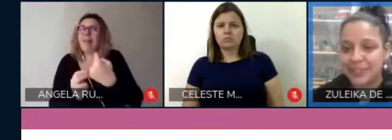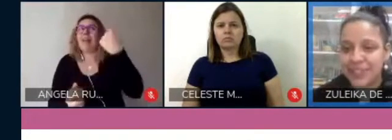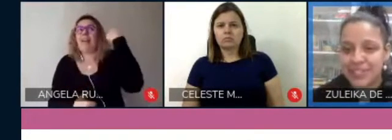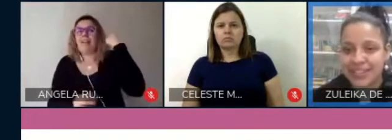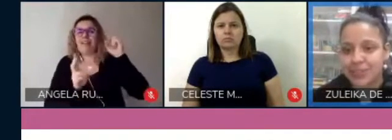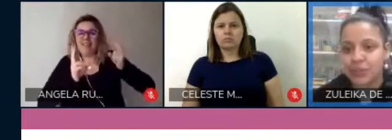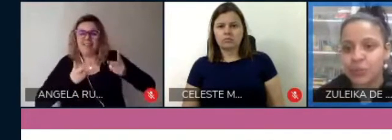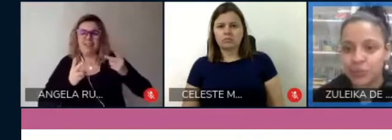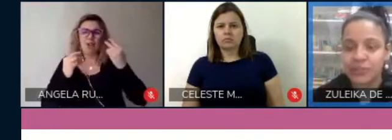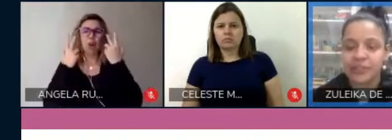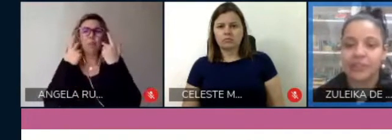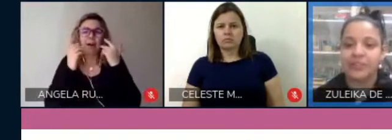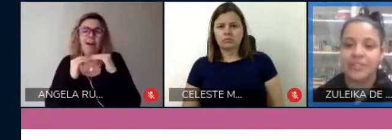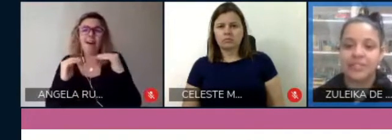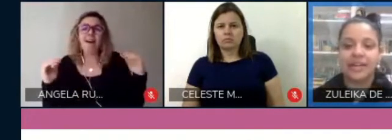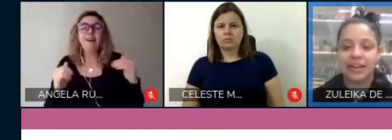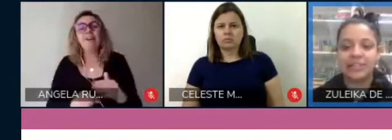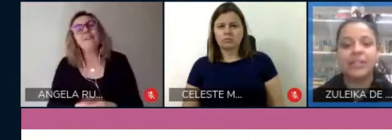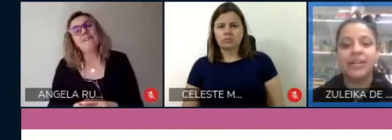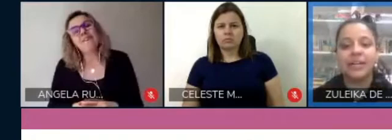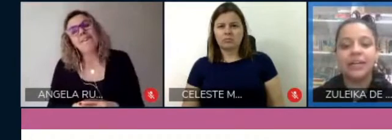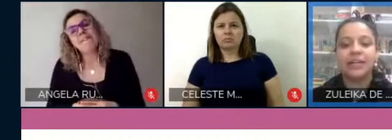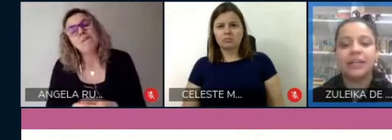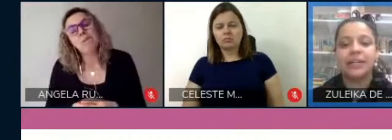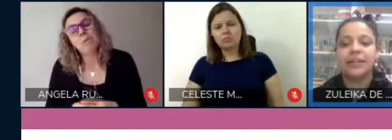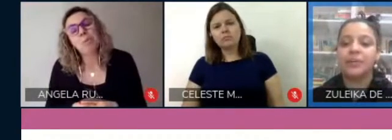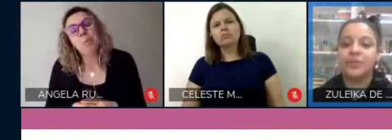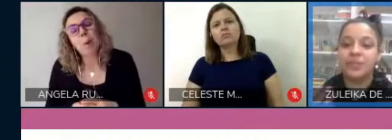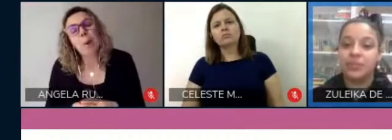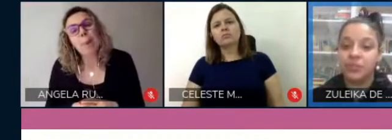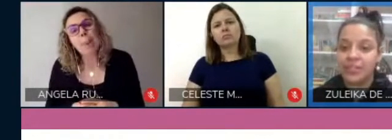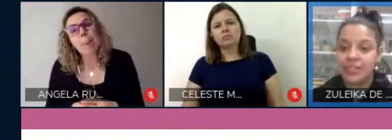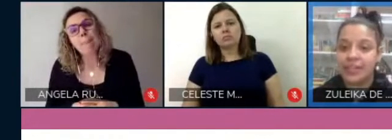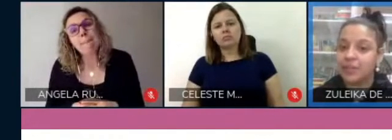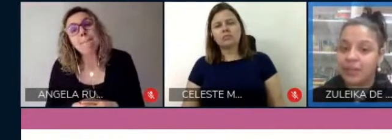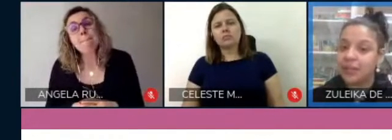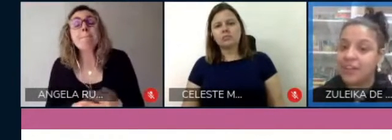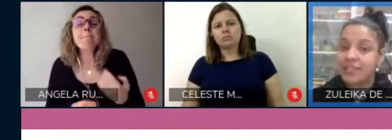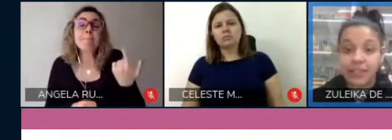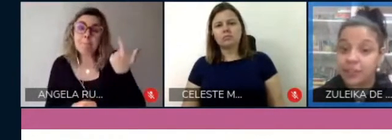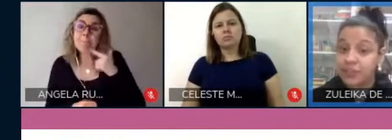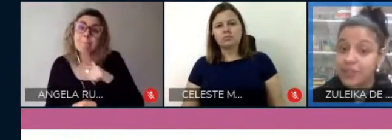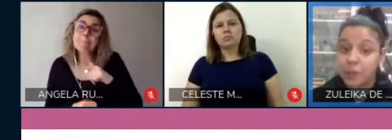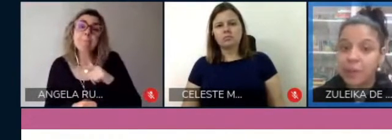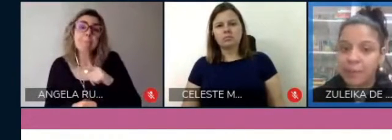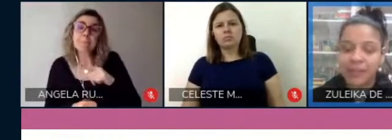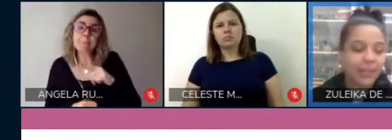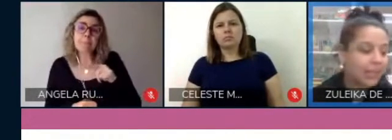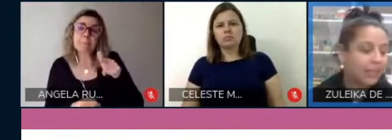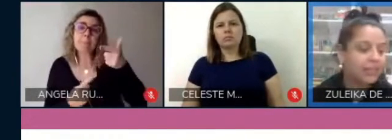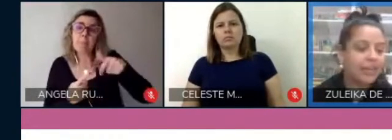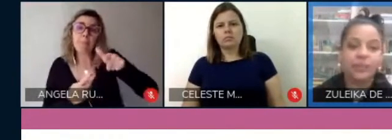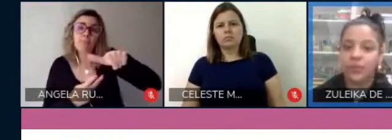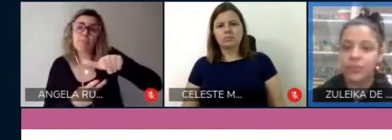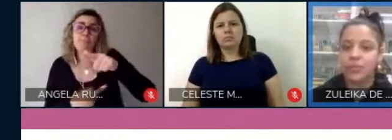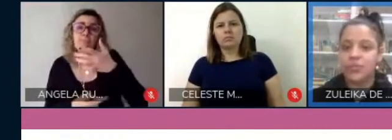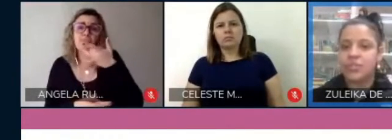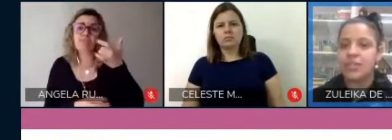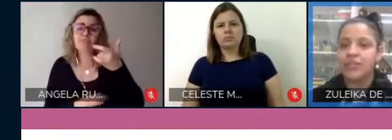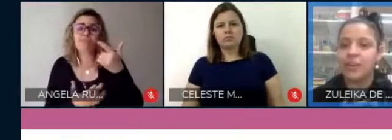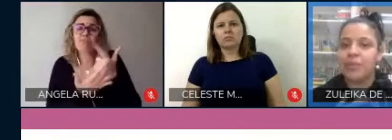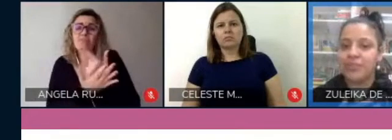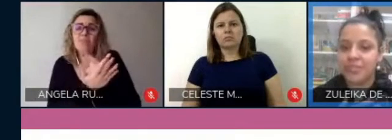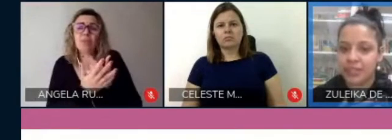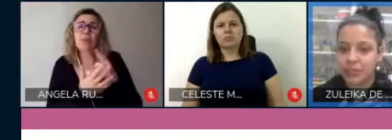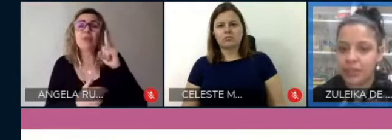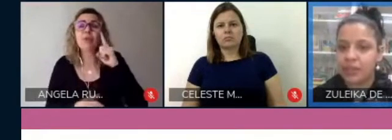senha padrão de acesso a tudo, né, na universidade. Eu consigo fazer ele faz a renovação para mim. E aí